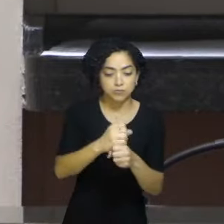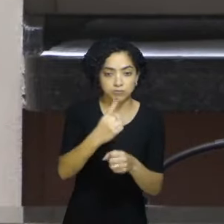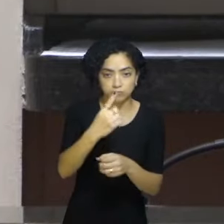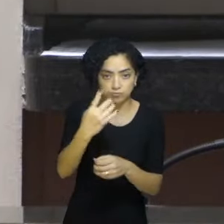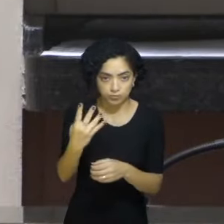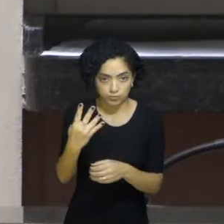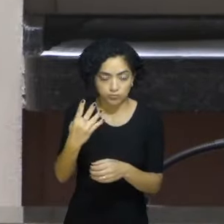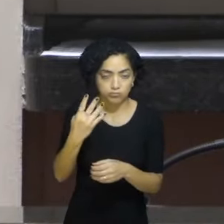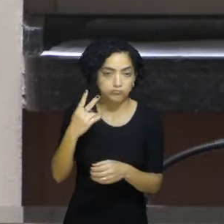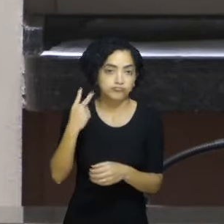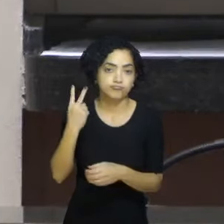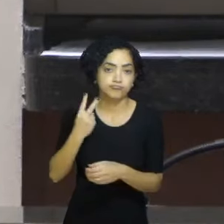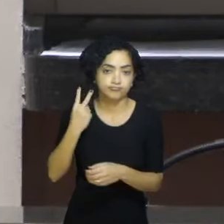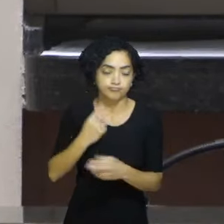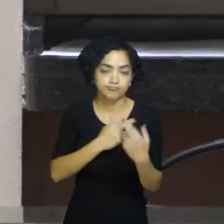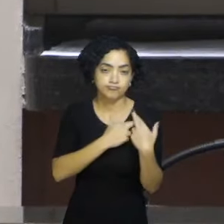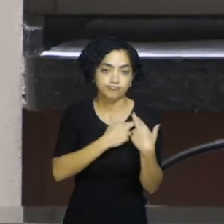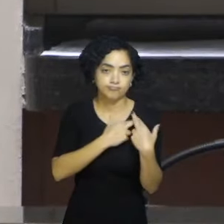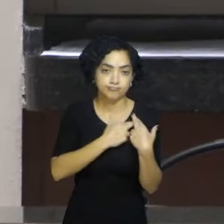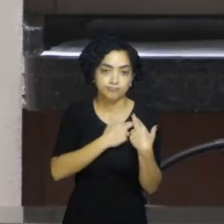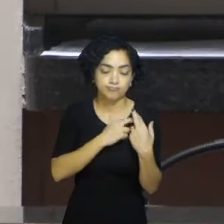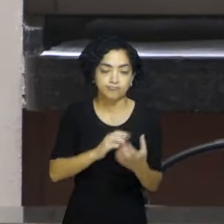responsável Delci Nilan